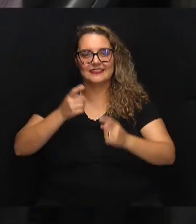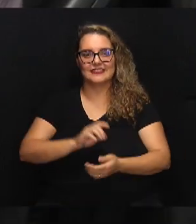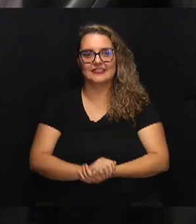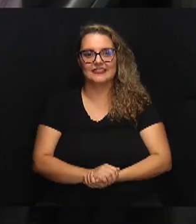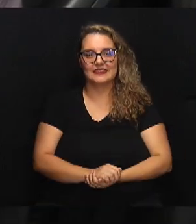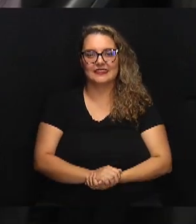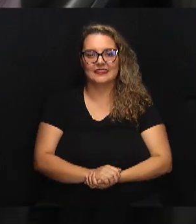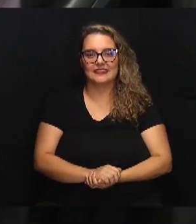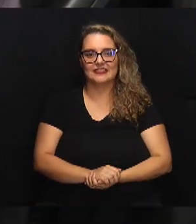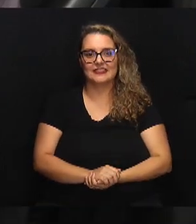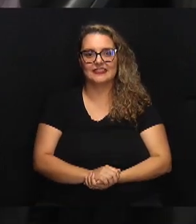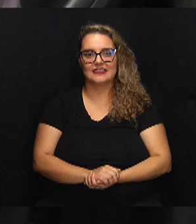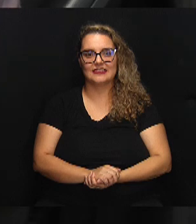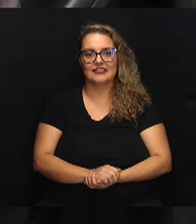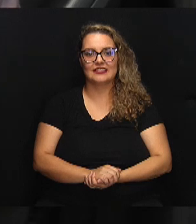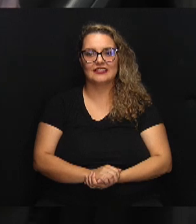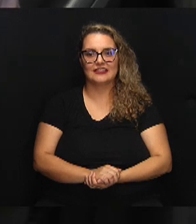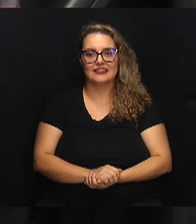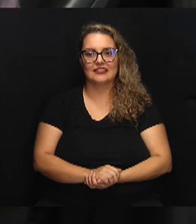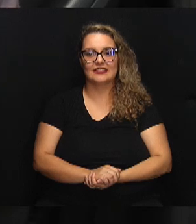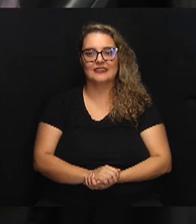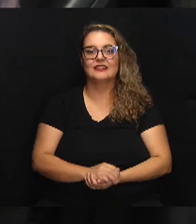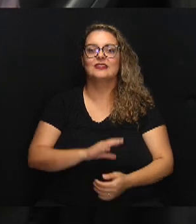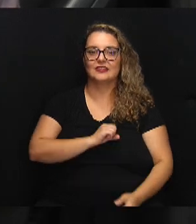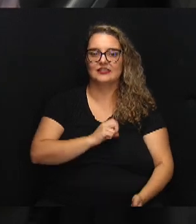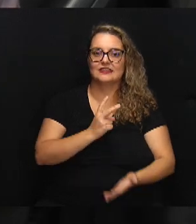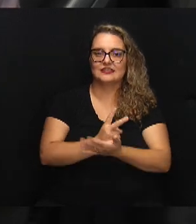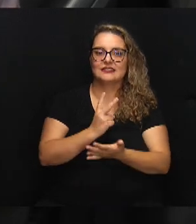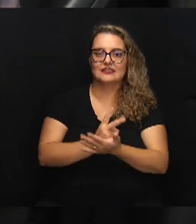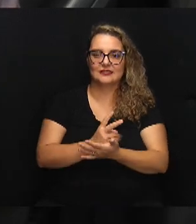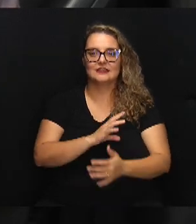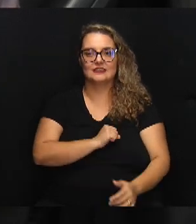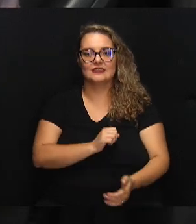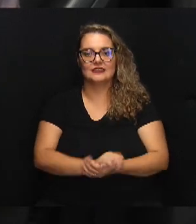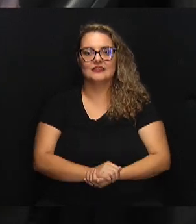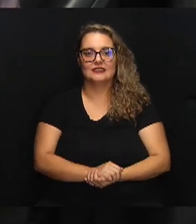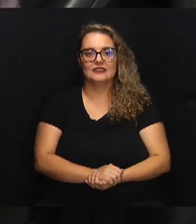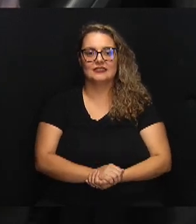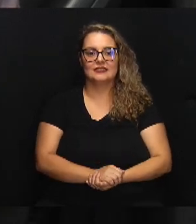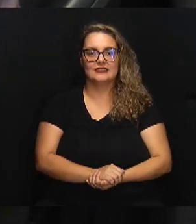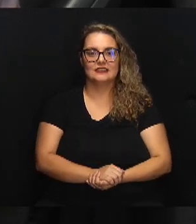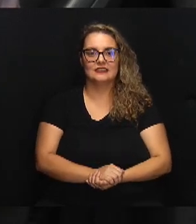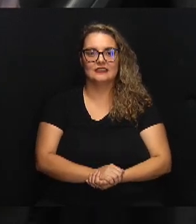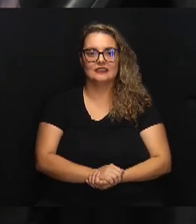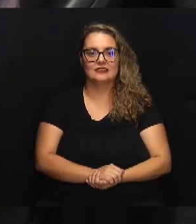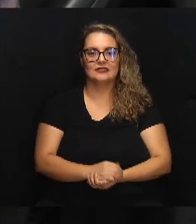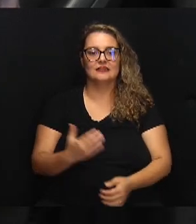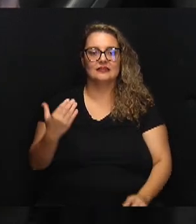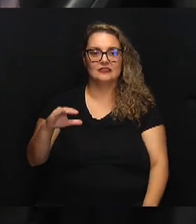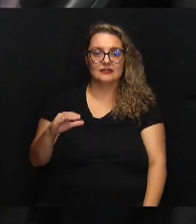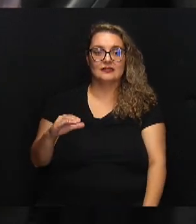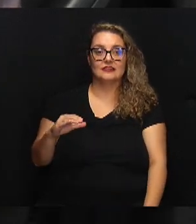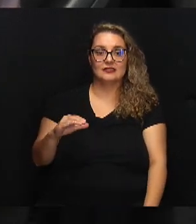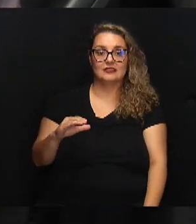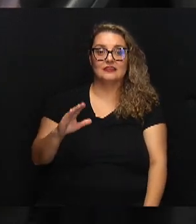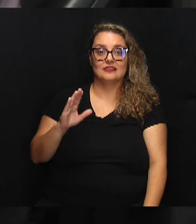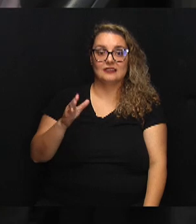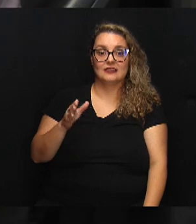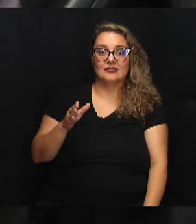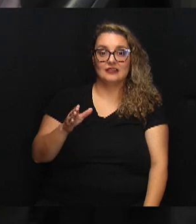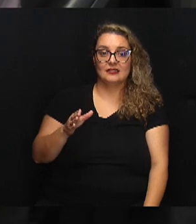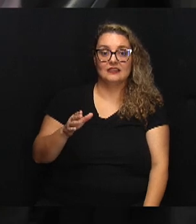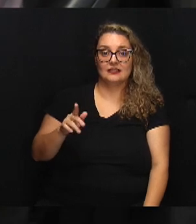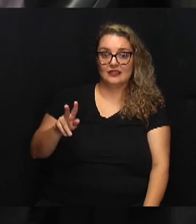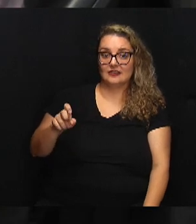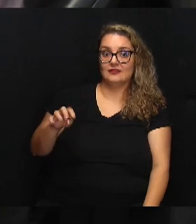Gosta de fantasia? Gosto, E já gosto. tá. Sempre gostei. Olha, esse programa aqui, ele vai pro ar. Não, ele Na já. véspera- Na